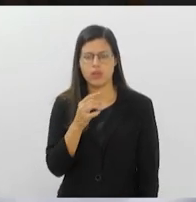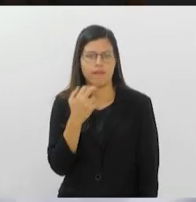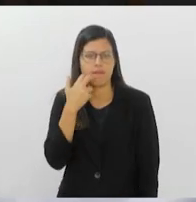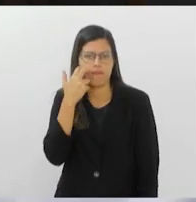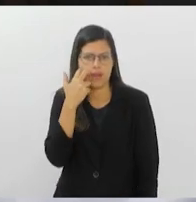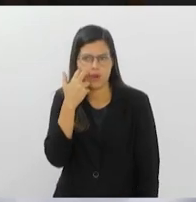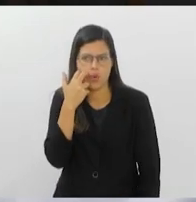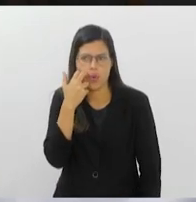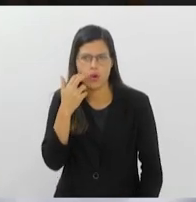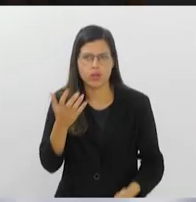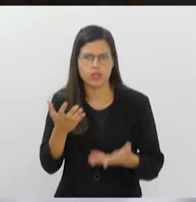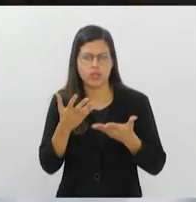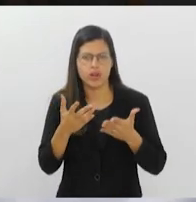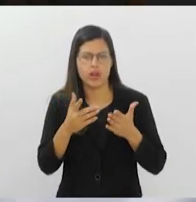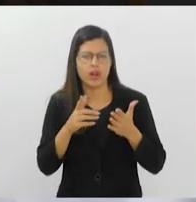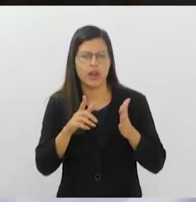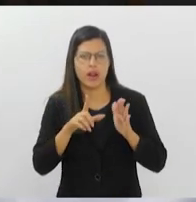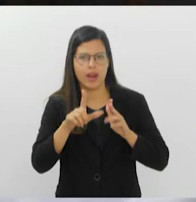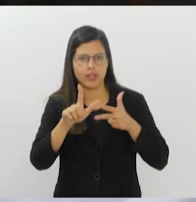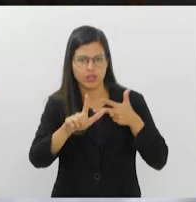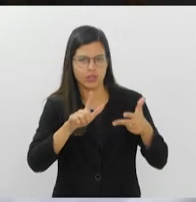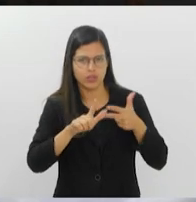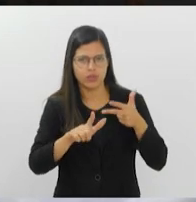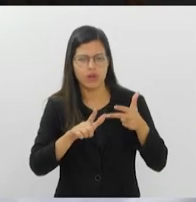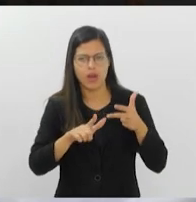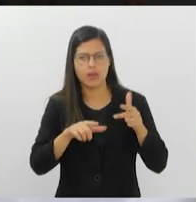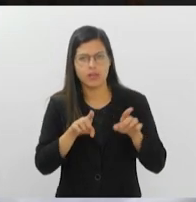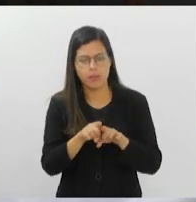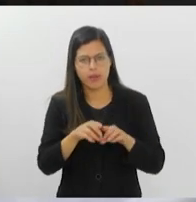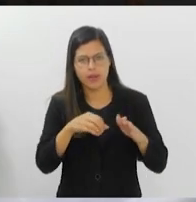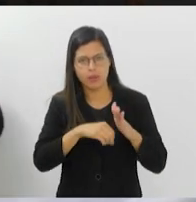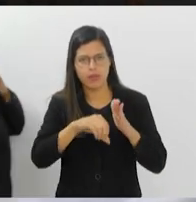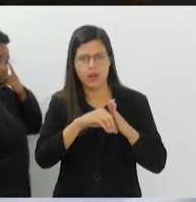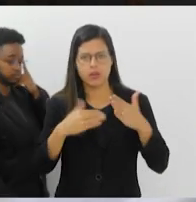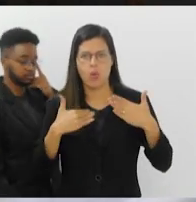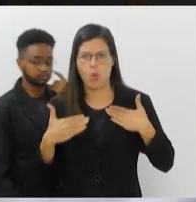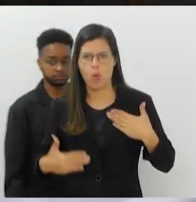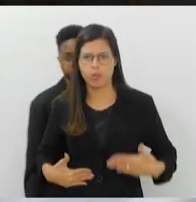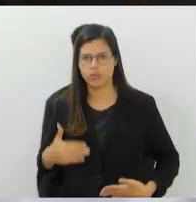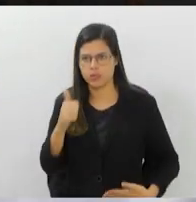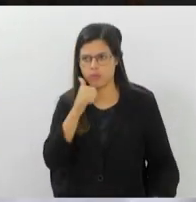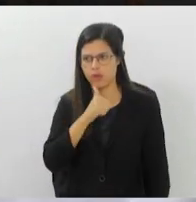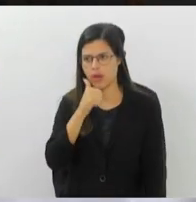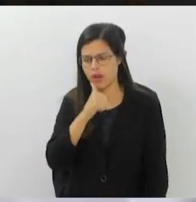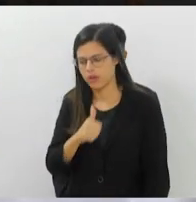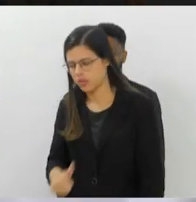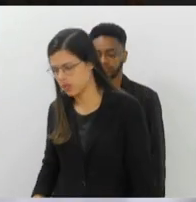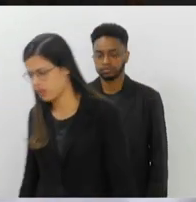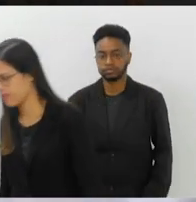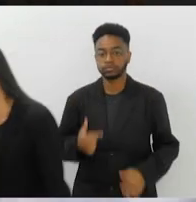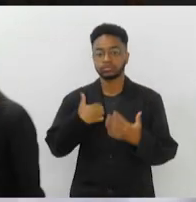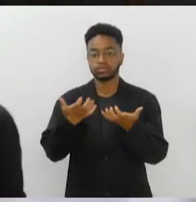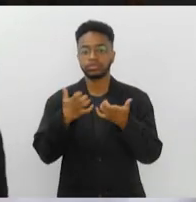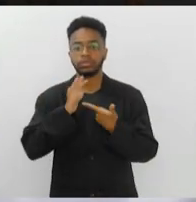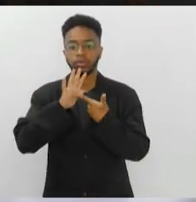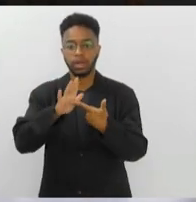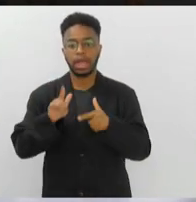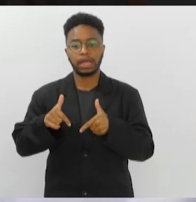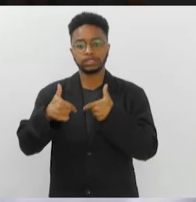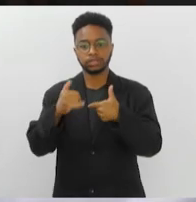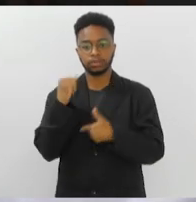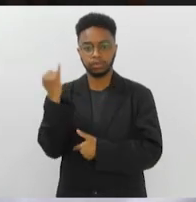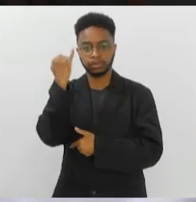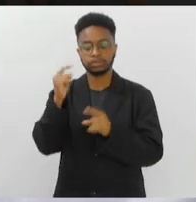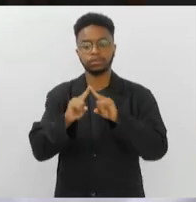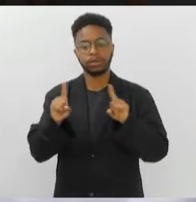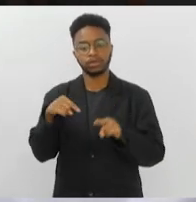e criminalizar o corpo das mulheres. Então, quero destacar que a reação foi importante, mas a gente precisa entender